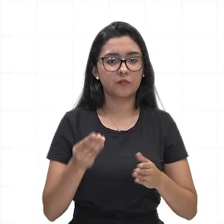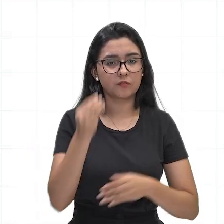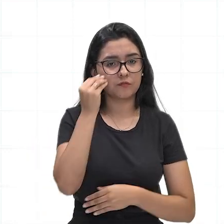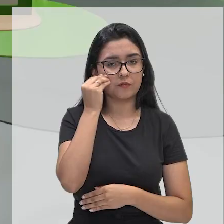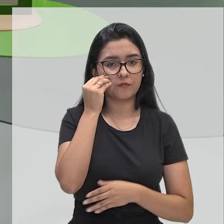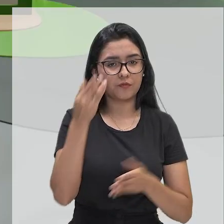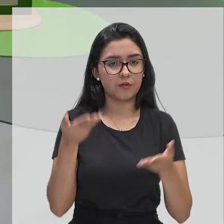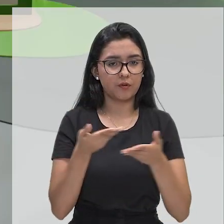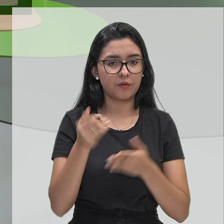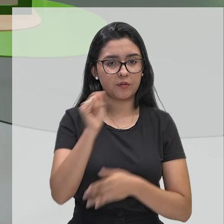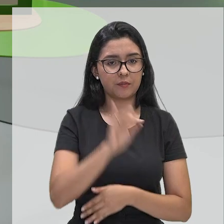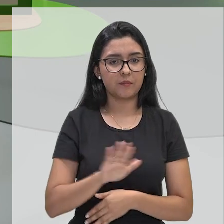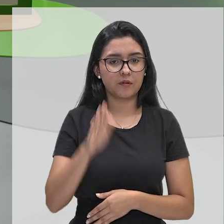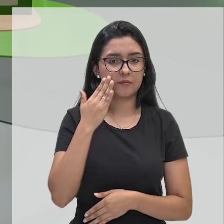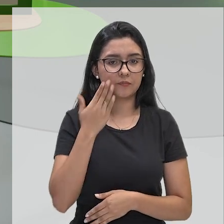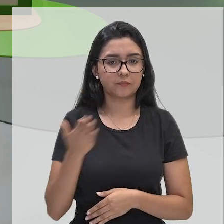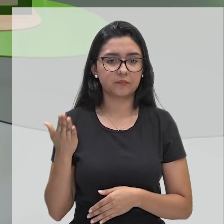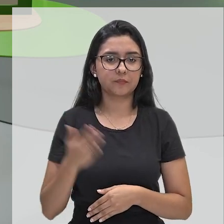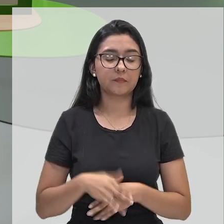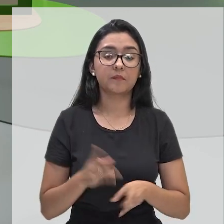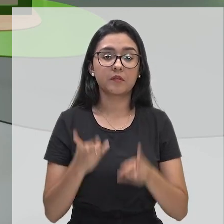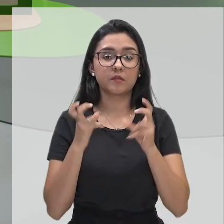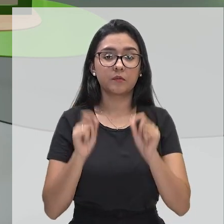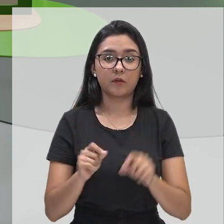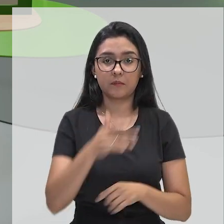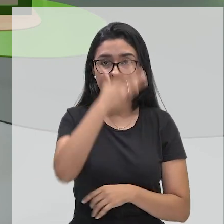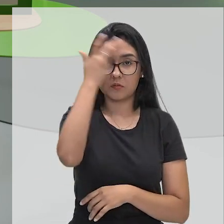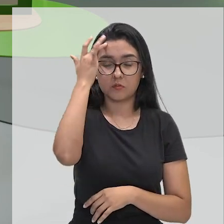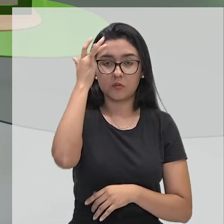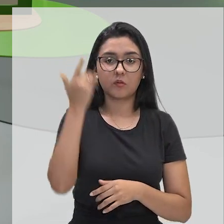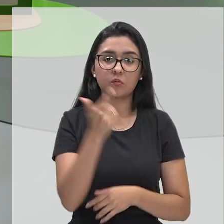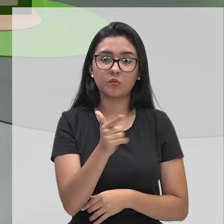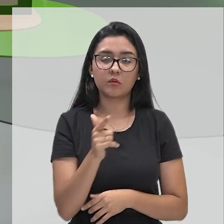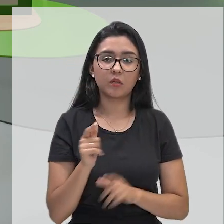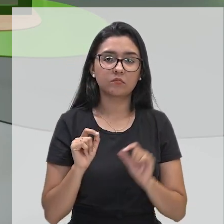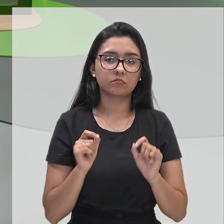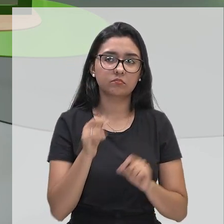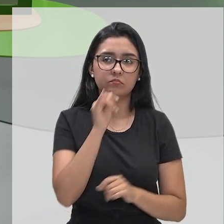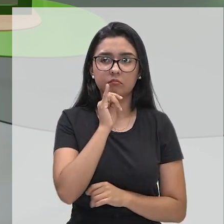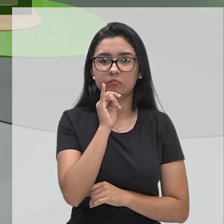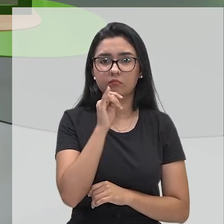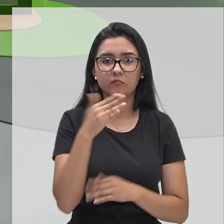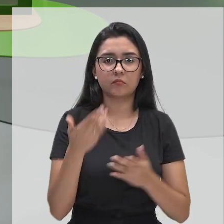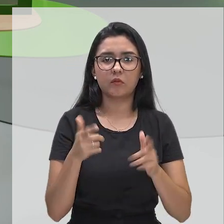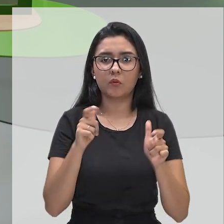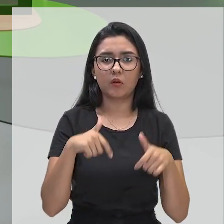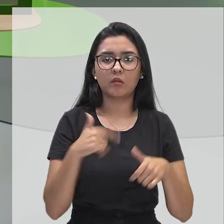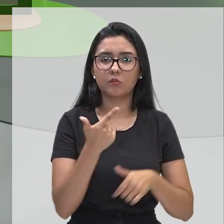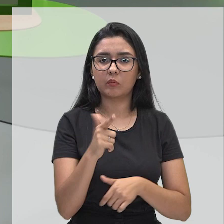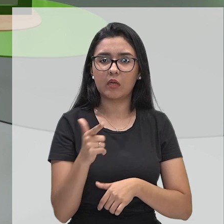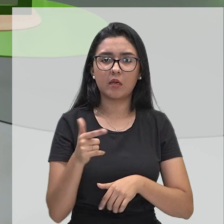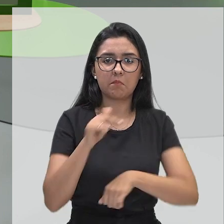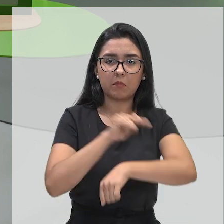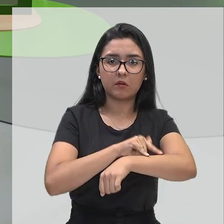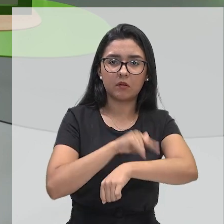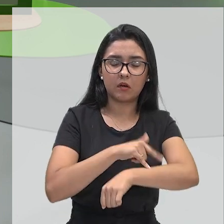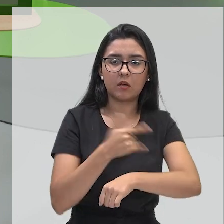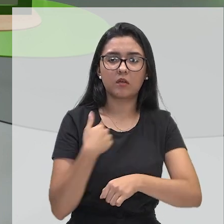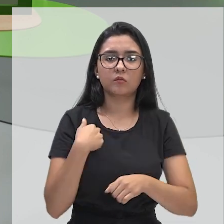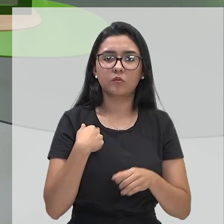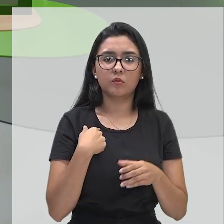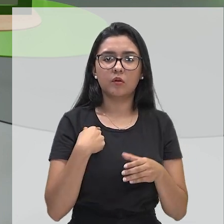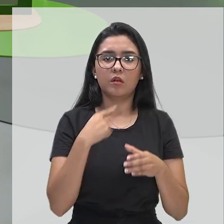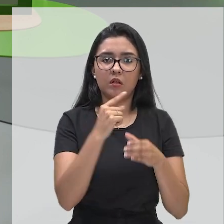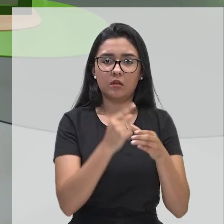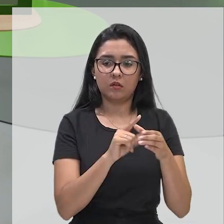que a gente vai ver aí na imagem, né? Olha só, uma pessoa que ela de repente não tem um saneamento básico, né?